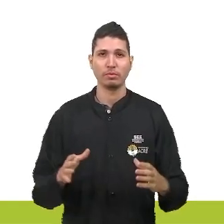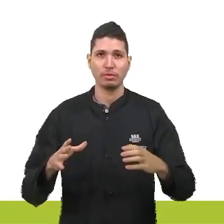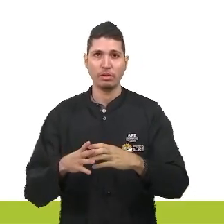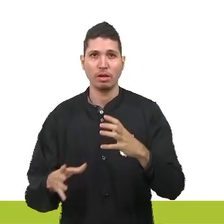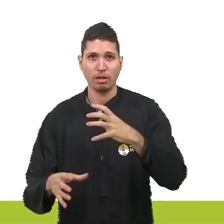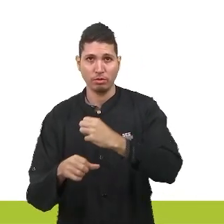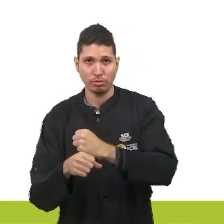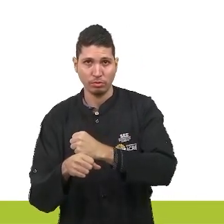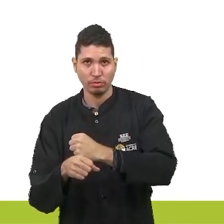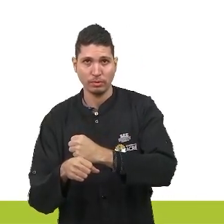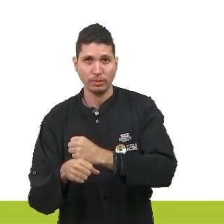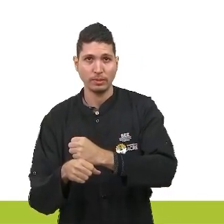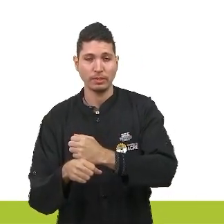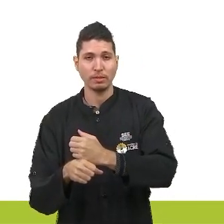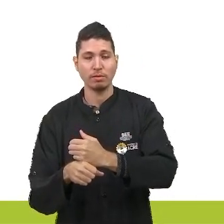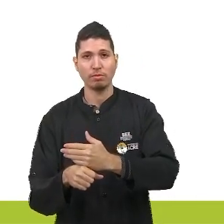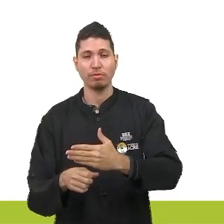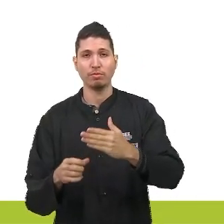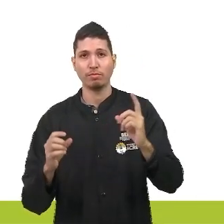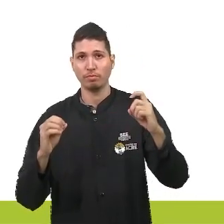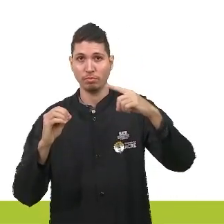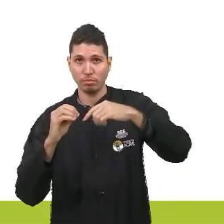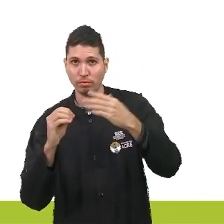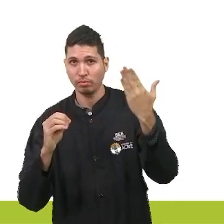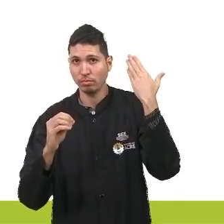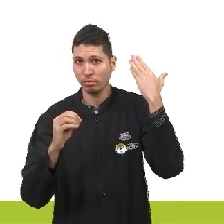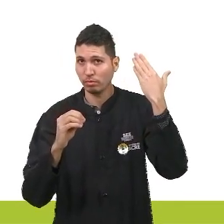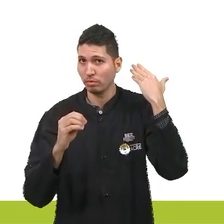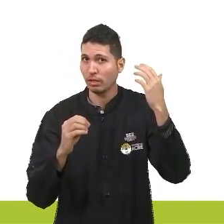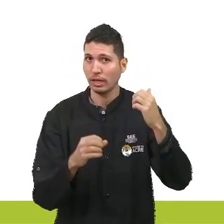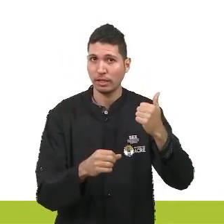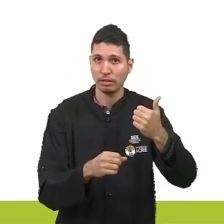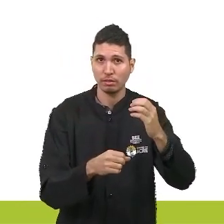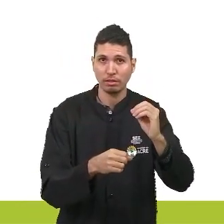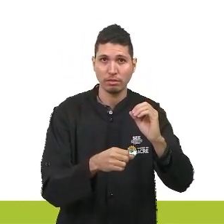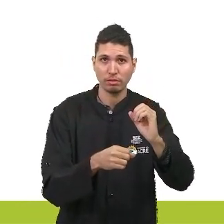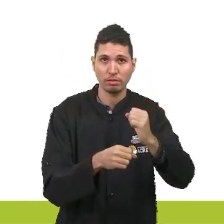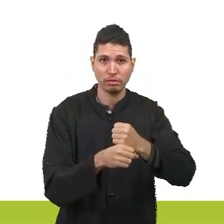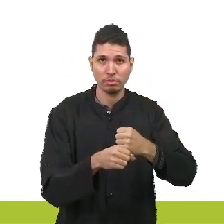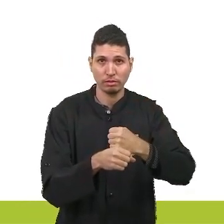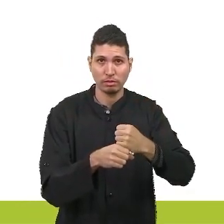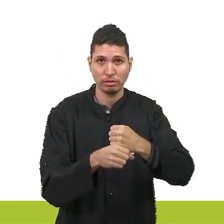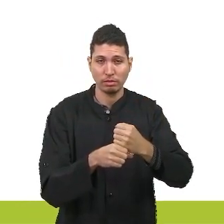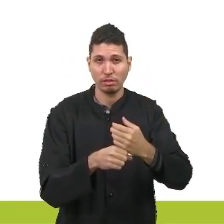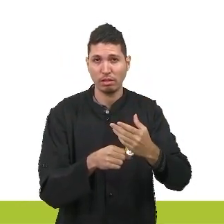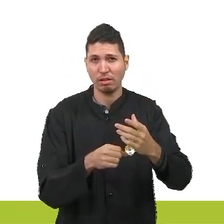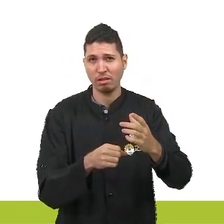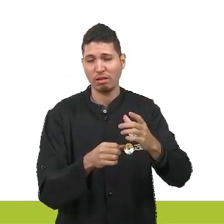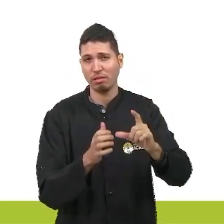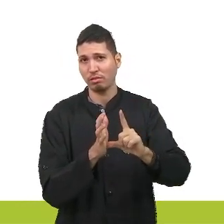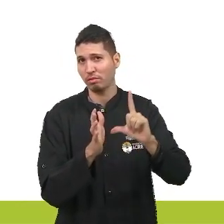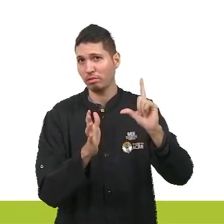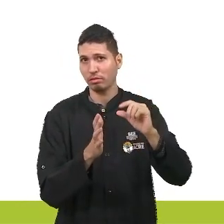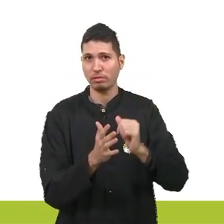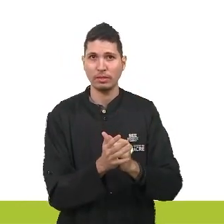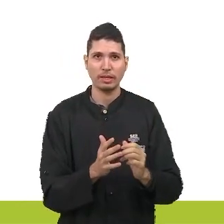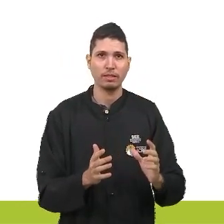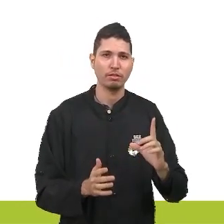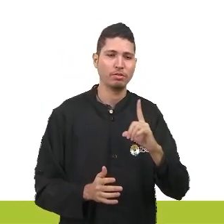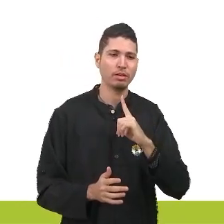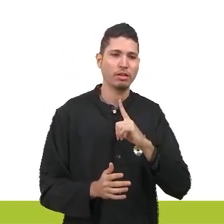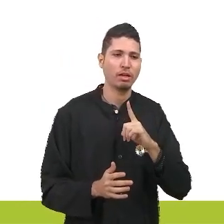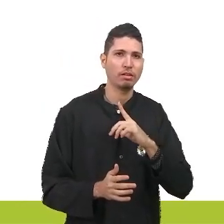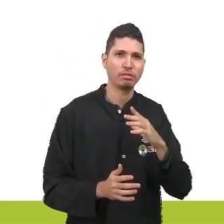do passado, por exemplo, há 10 anos atrás, 20 anos atrás, chegava a 4, 5 filhos por mulheres.